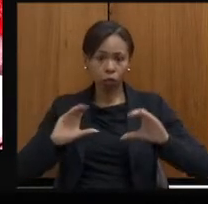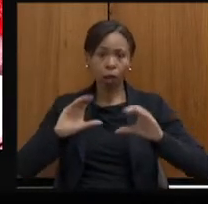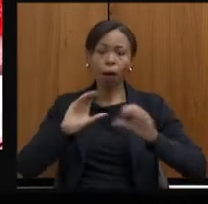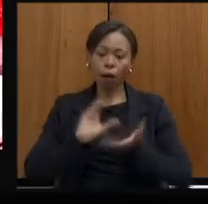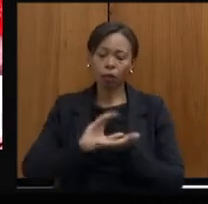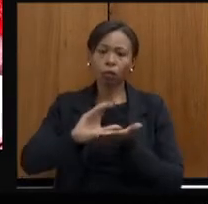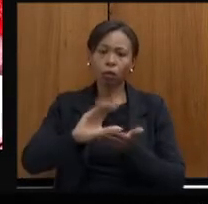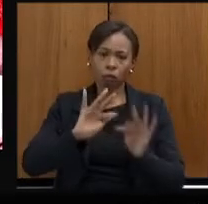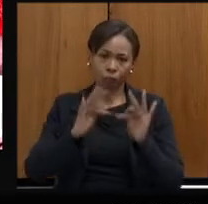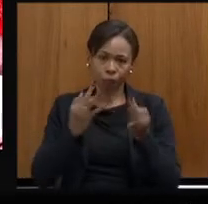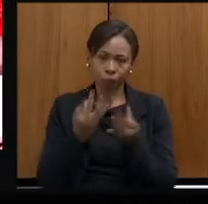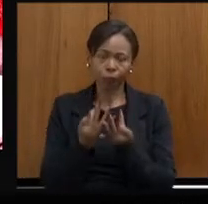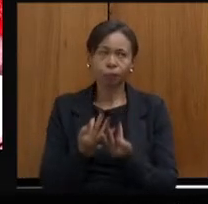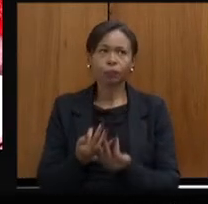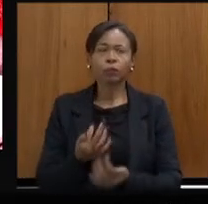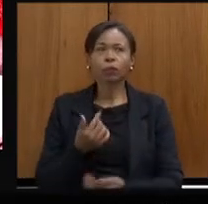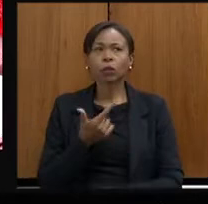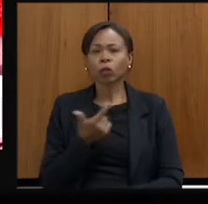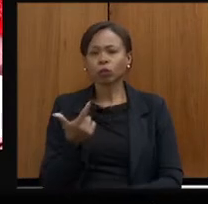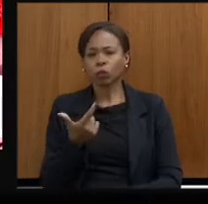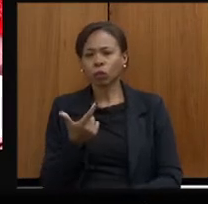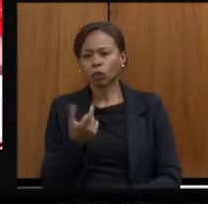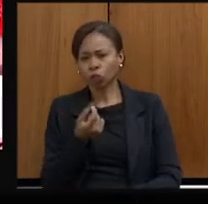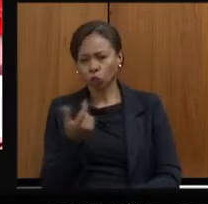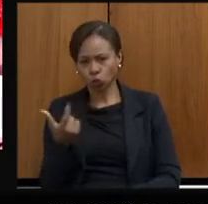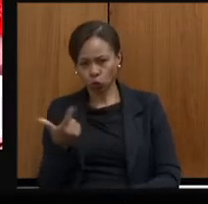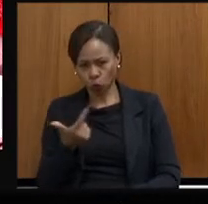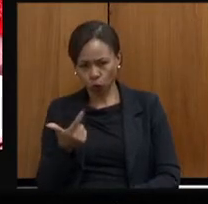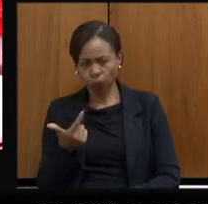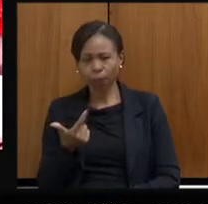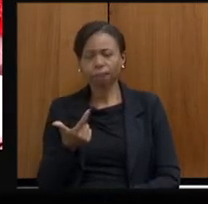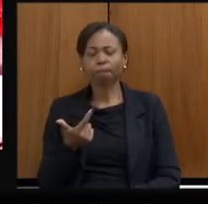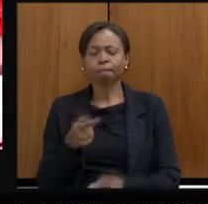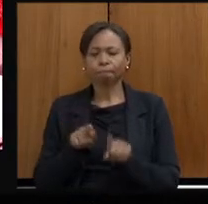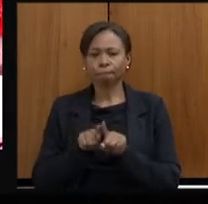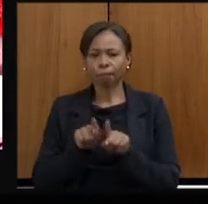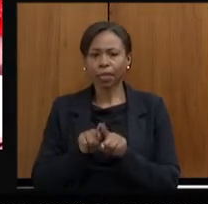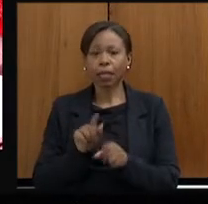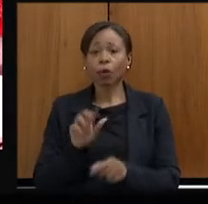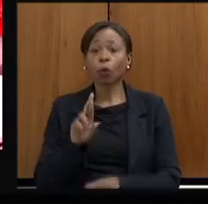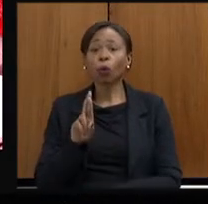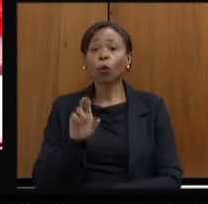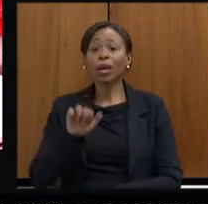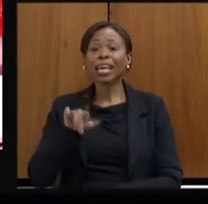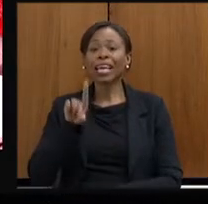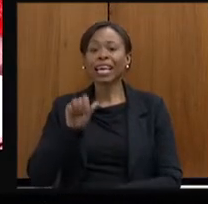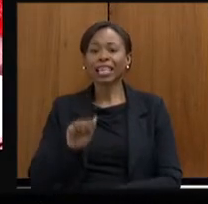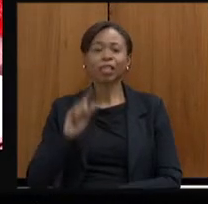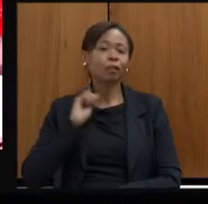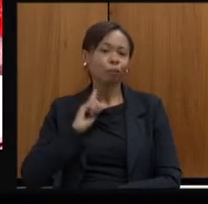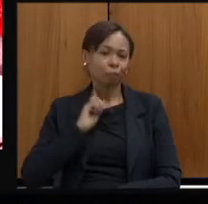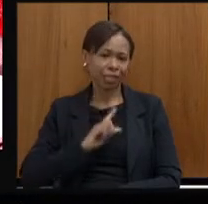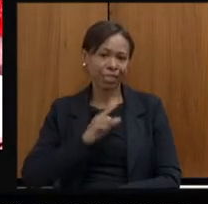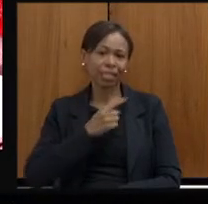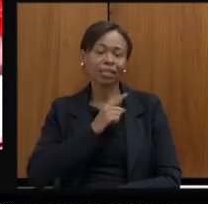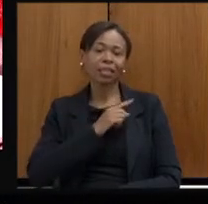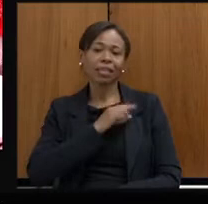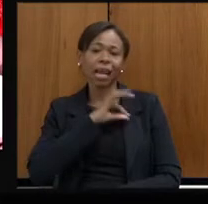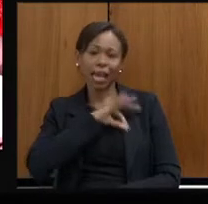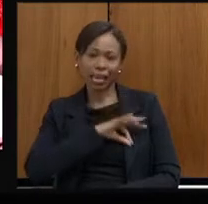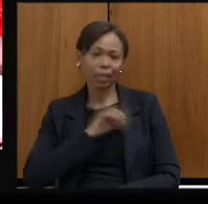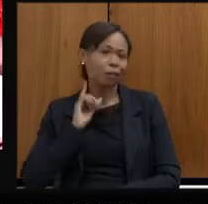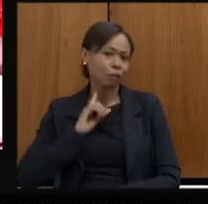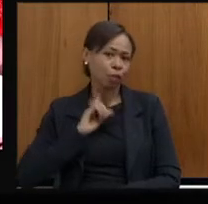Também, em 2022, nós fizemos a transferência do Renda Minas para 960 mil